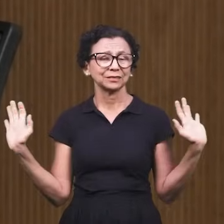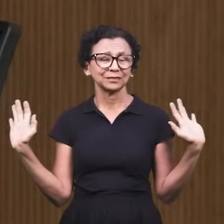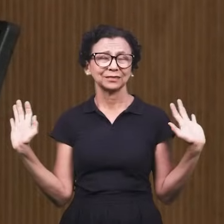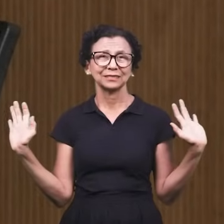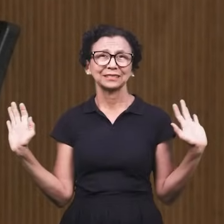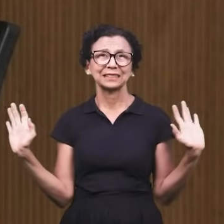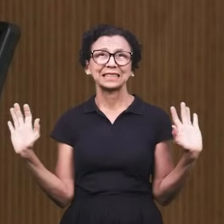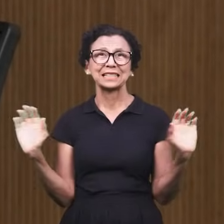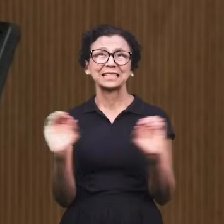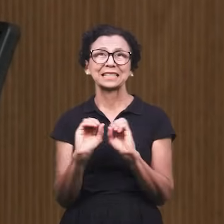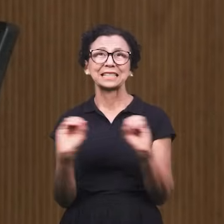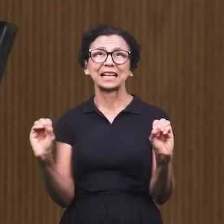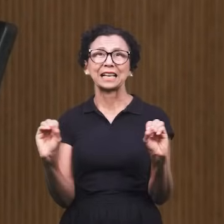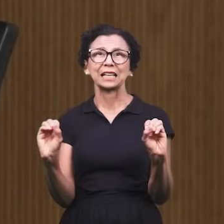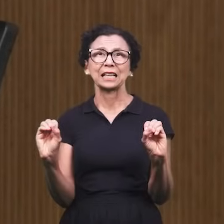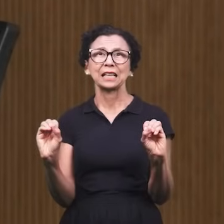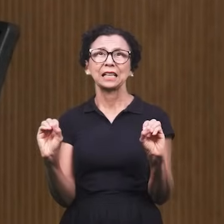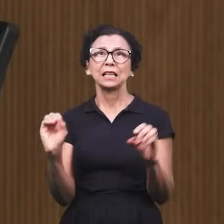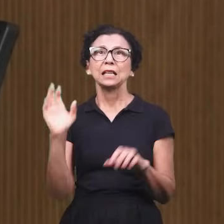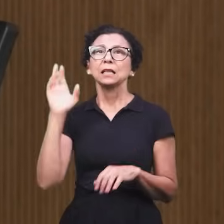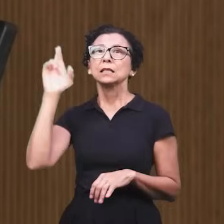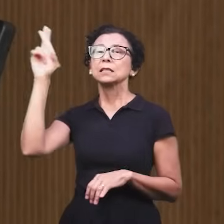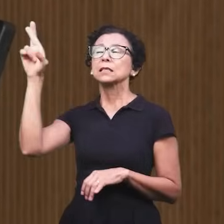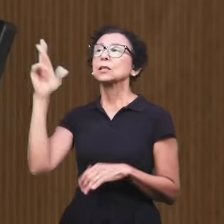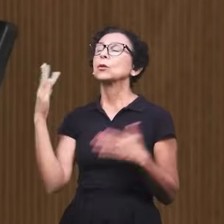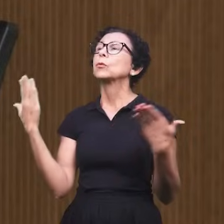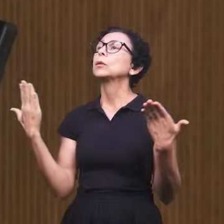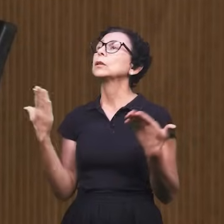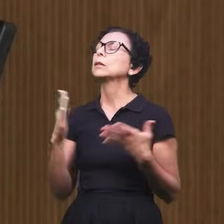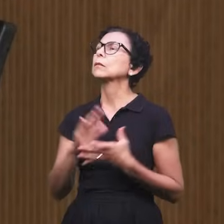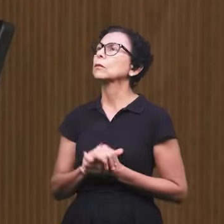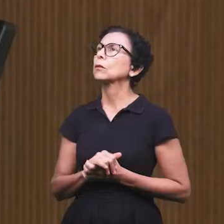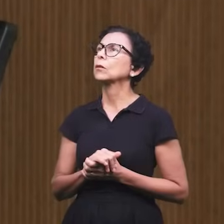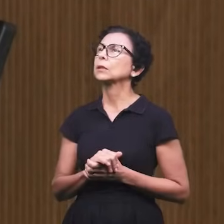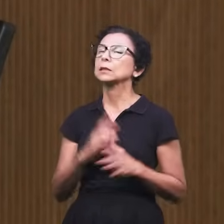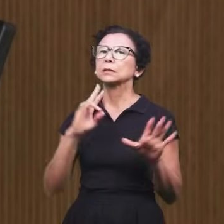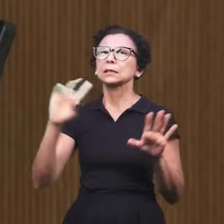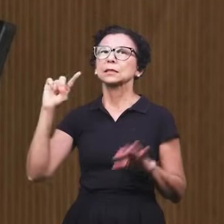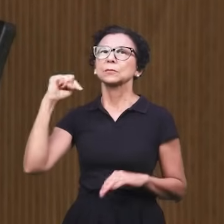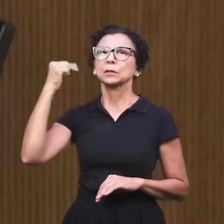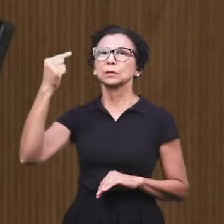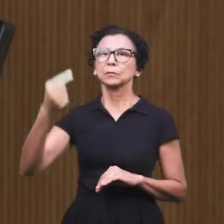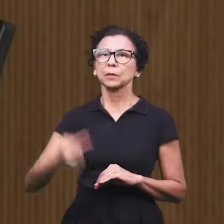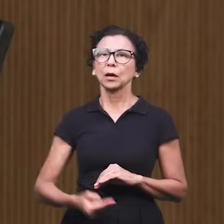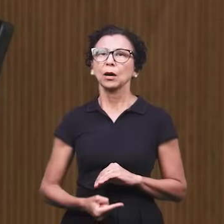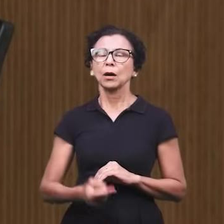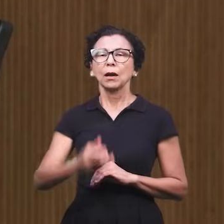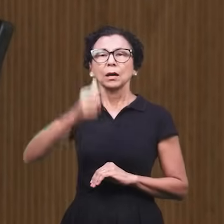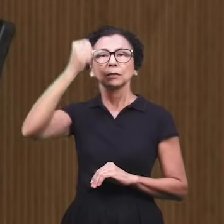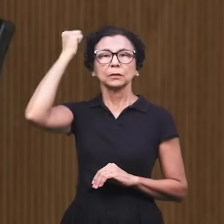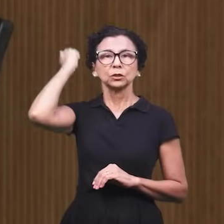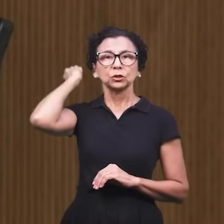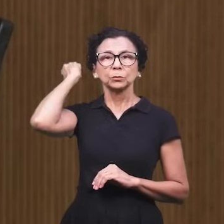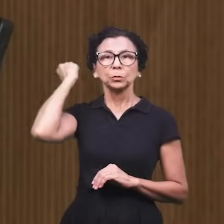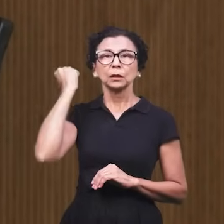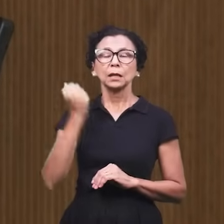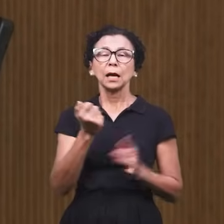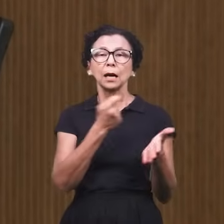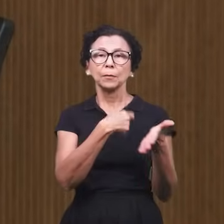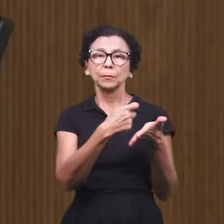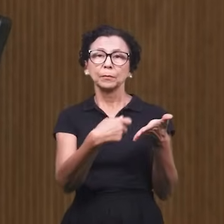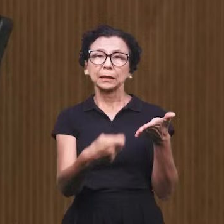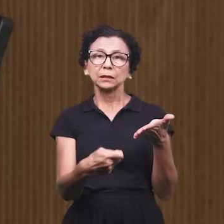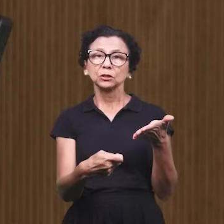estava realmente assim, Senhor, e agora? Eu precisava na semana seguinte preencher o papel do vestibular e eu não sabia qual curso que eu